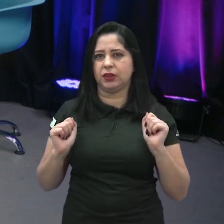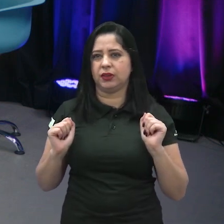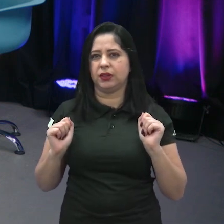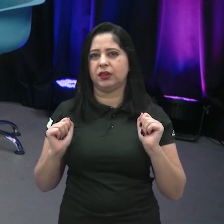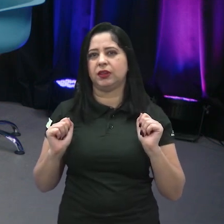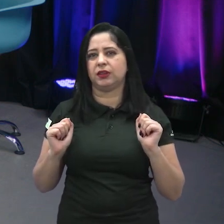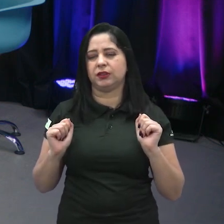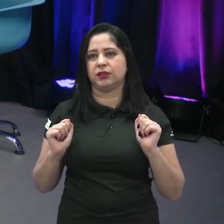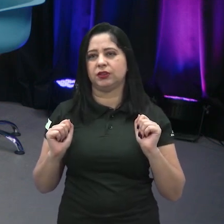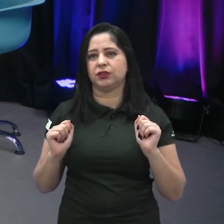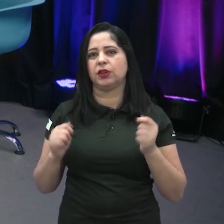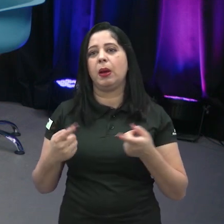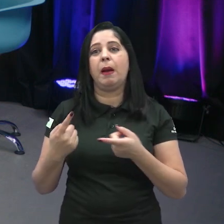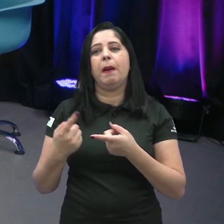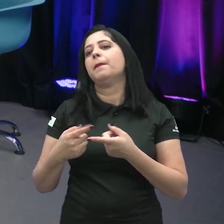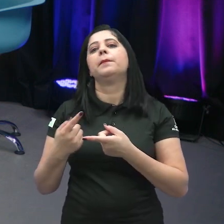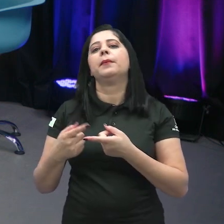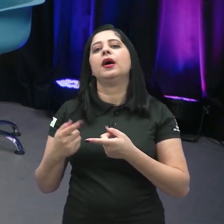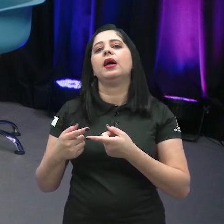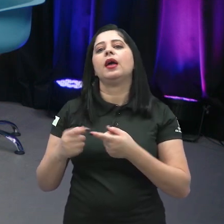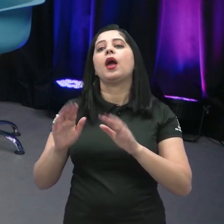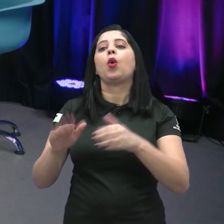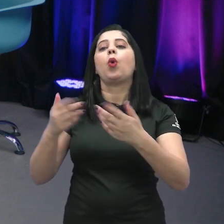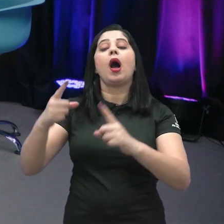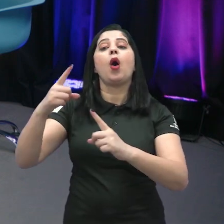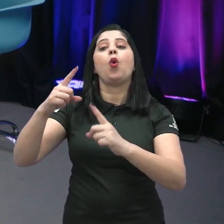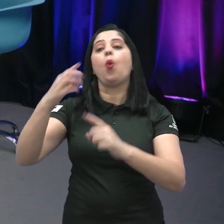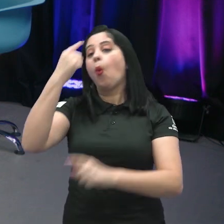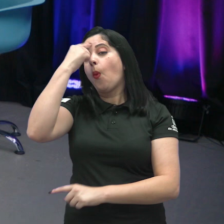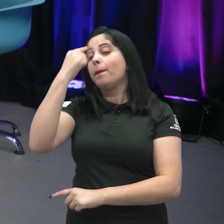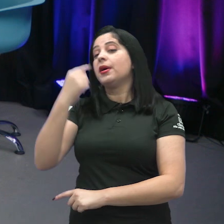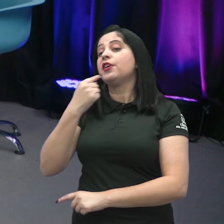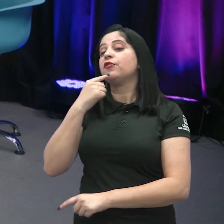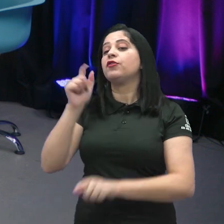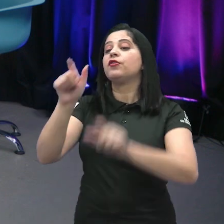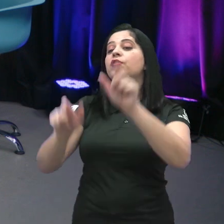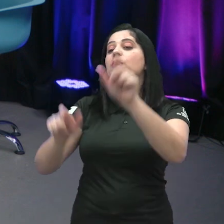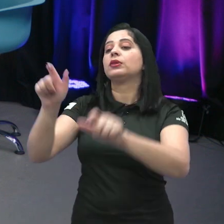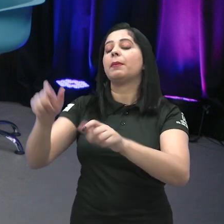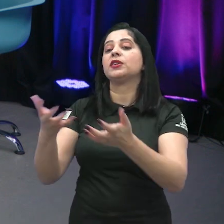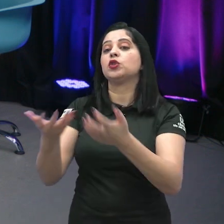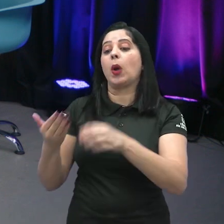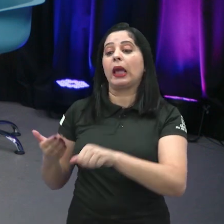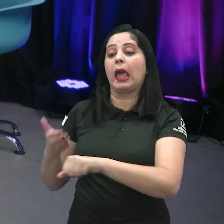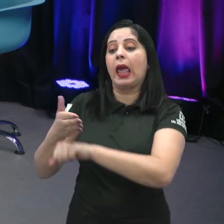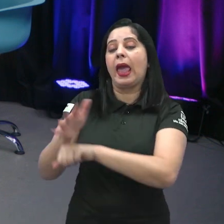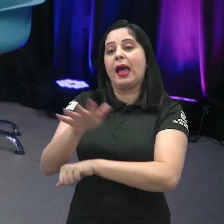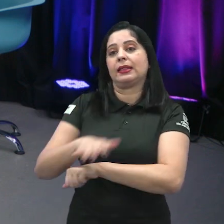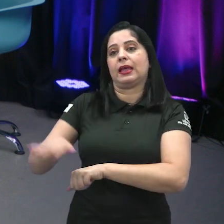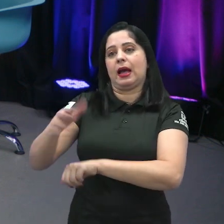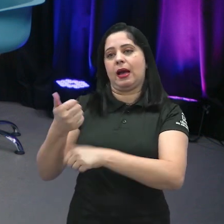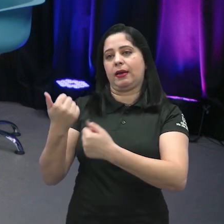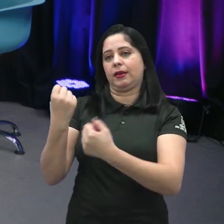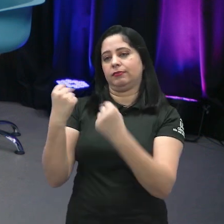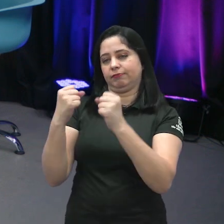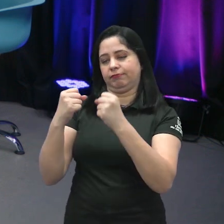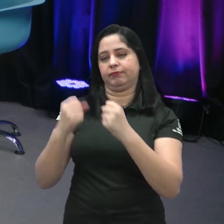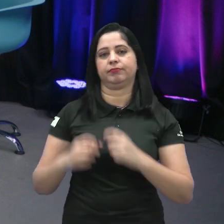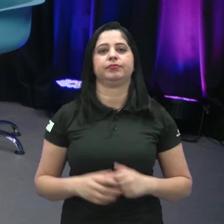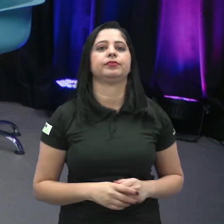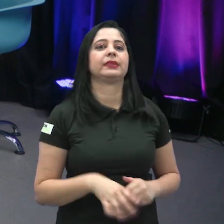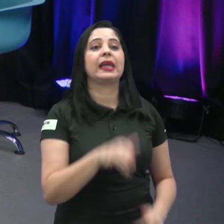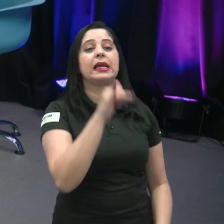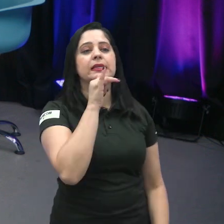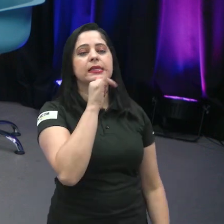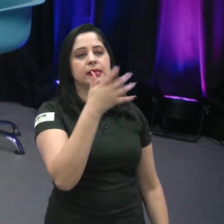desse público que tem procurado pela educação física, tem caído um pouco a procura? Como tem sido para você que está dentro da universidade há tanto